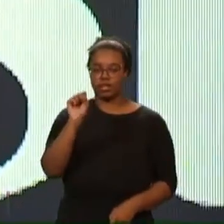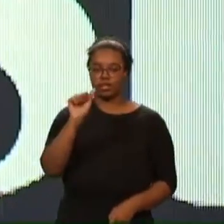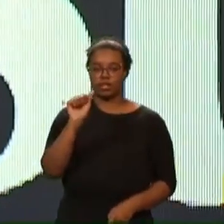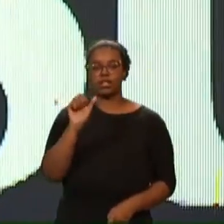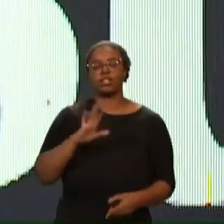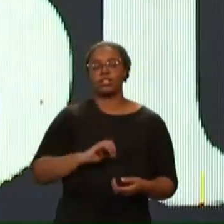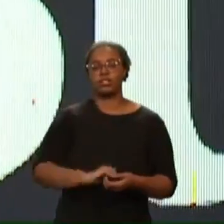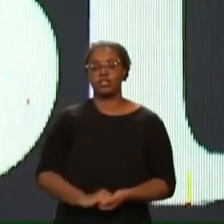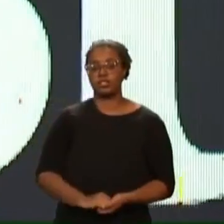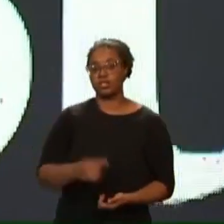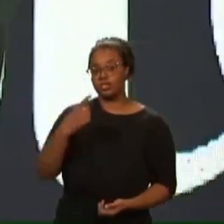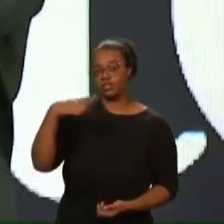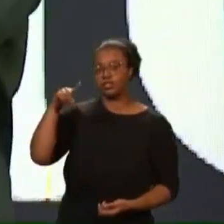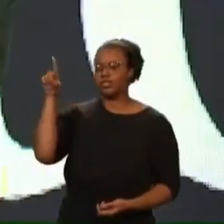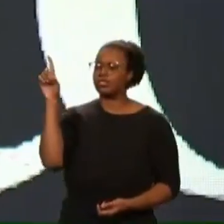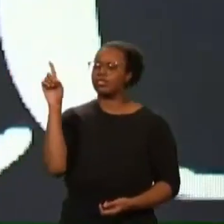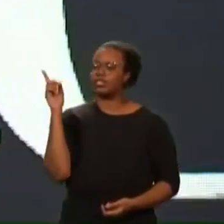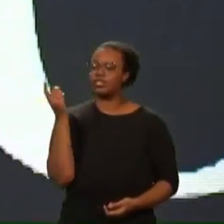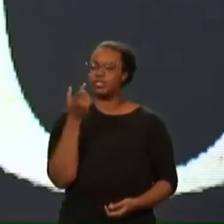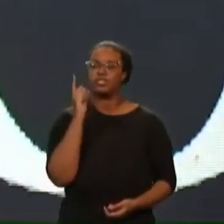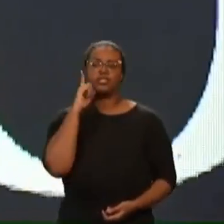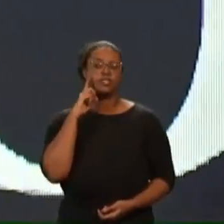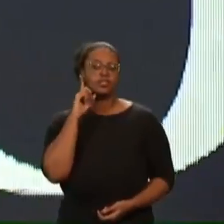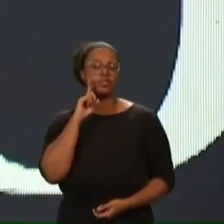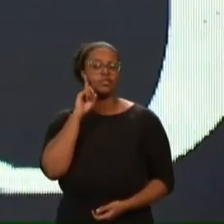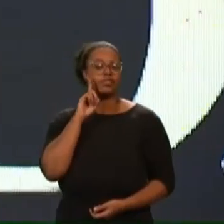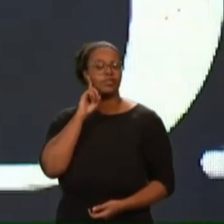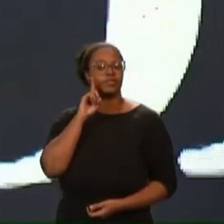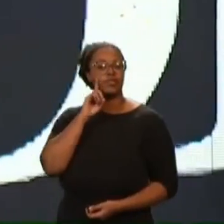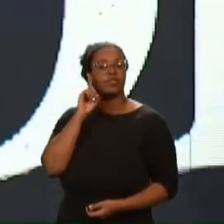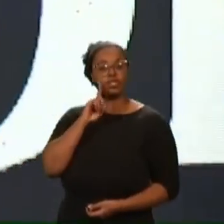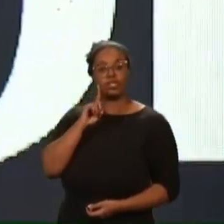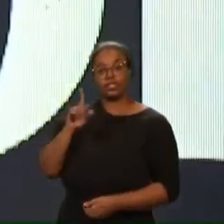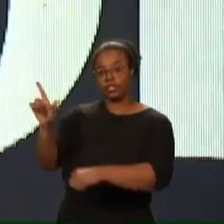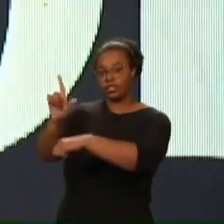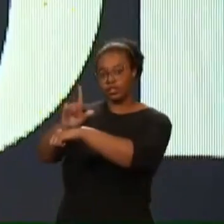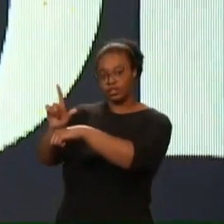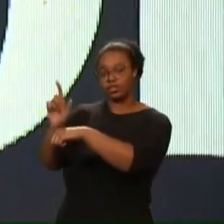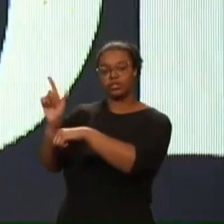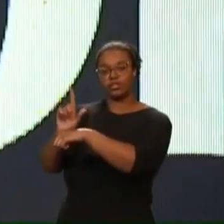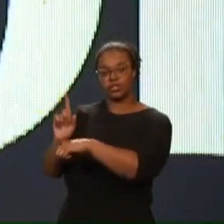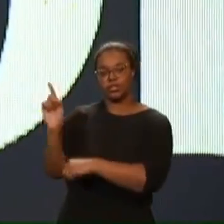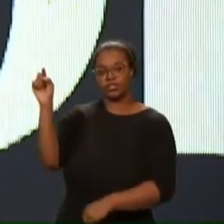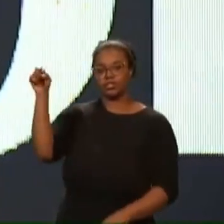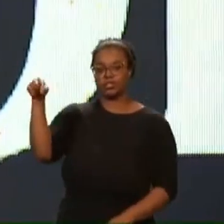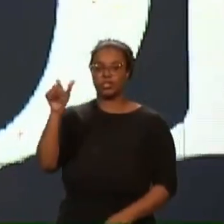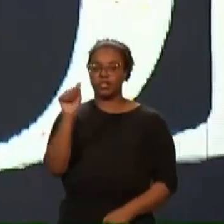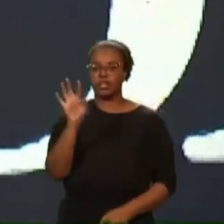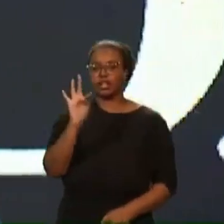Clara de ir para os Estados Unidos e hoje estão plantando uma linda igreja em Atlanta